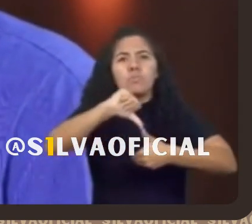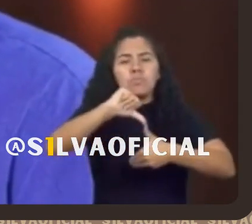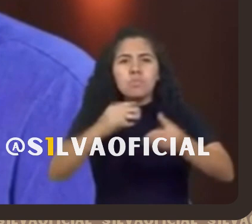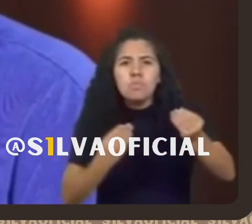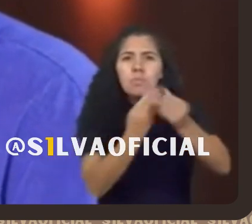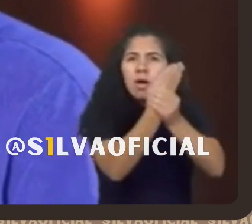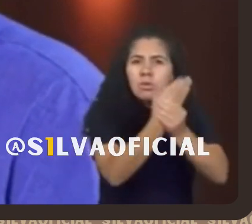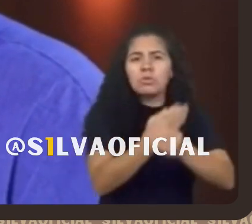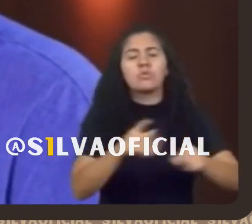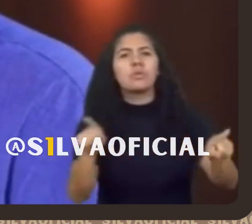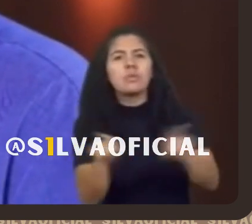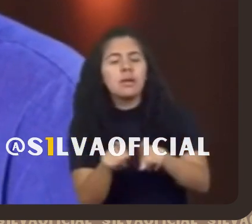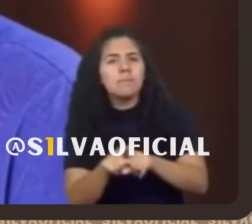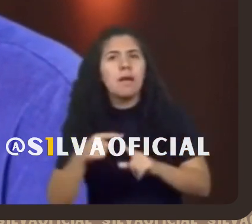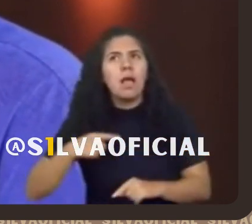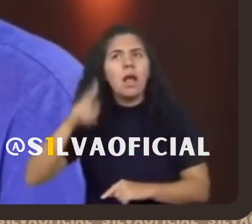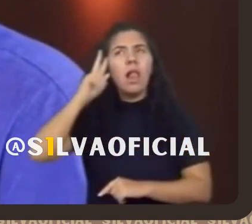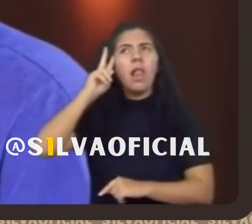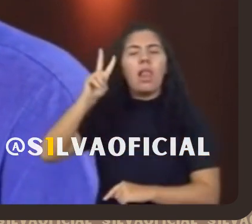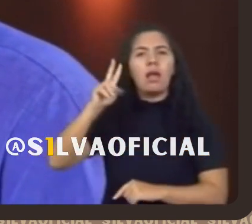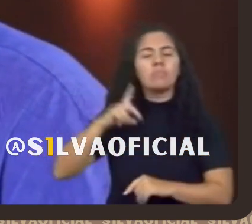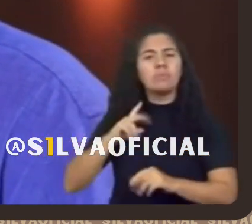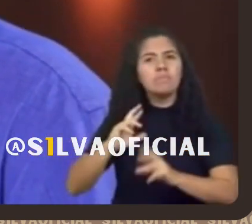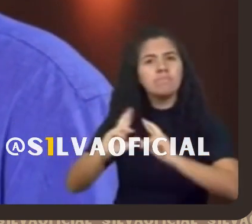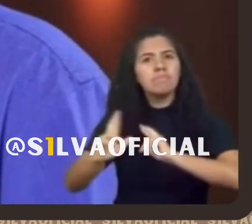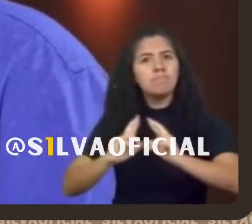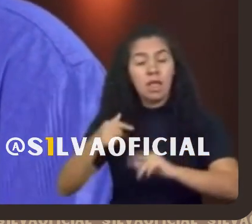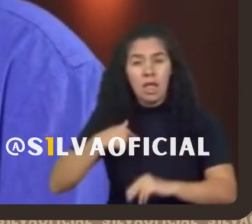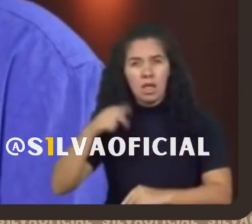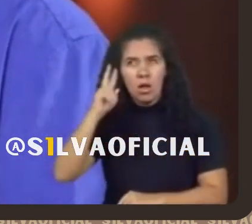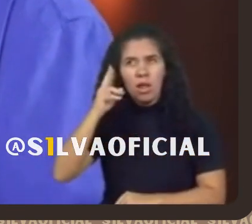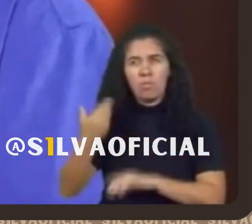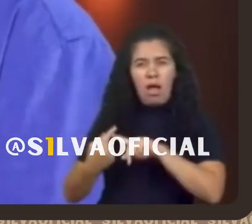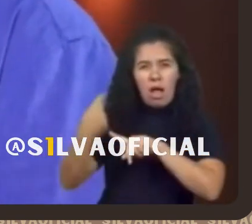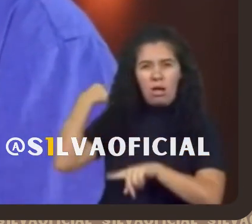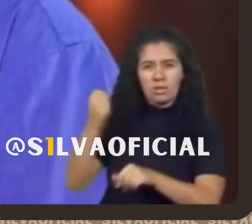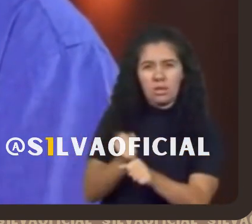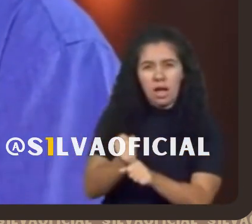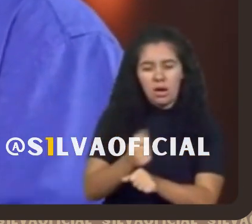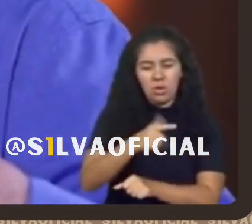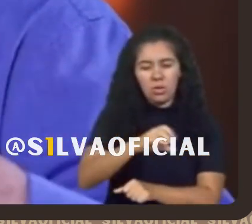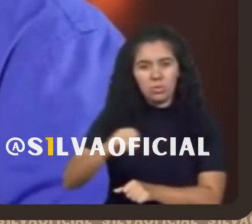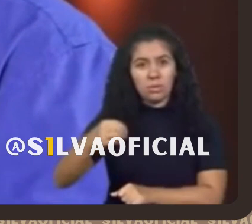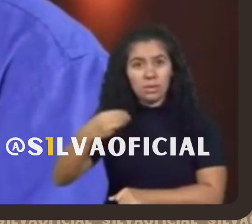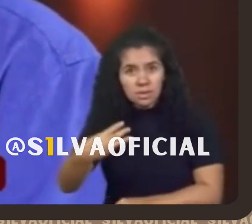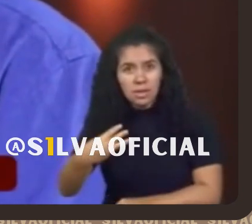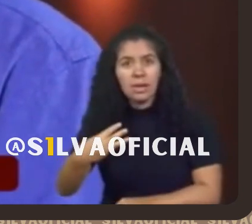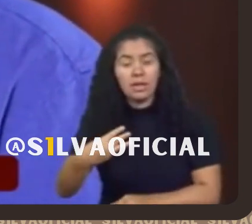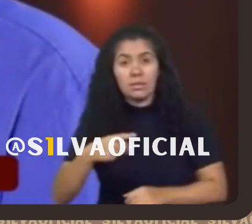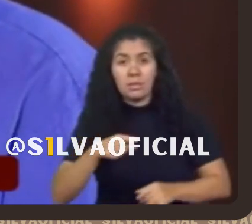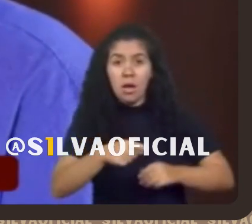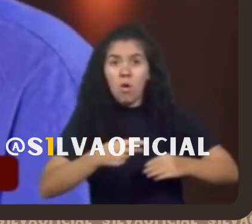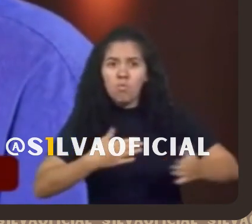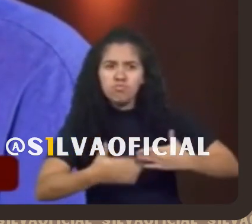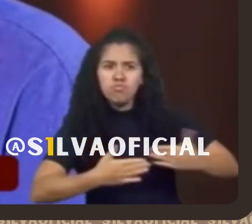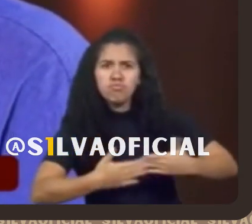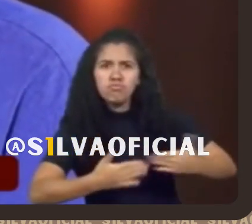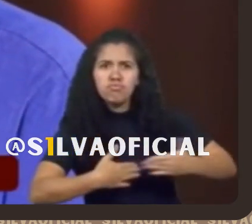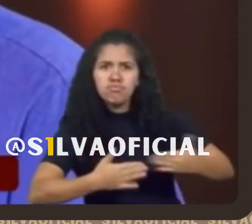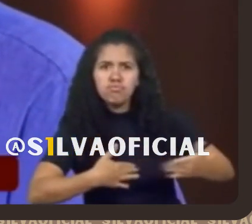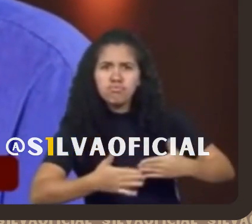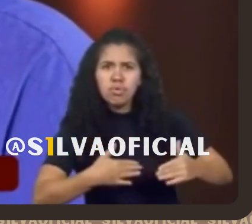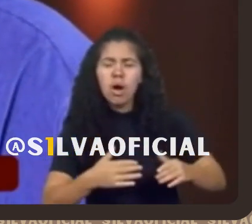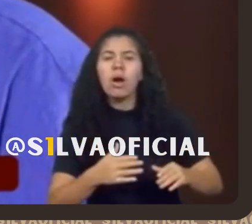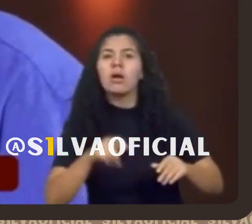Ô gente quando eu entrei na presidência em 2003 o fluxo comercial entre Brasil e Argentina